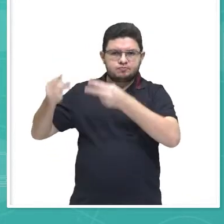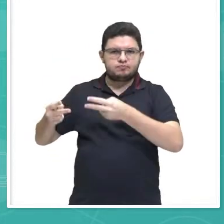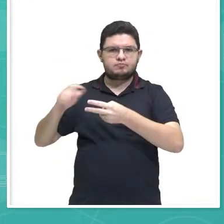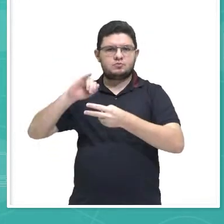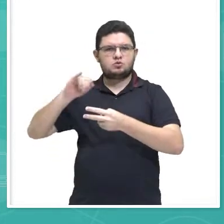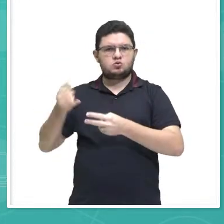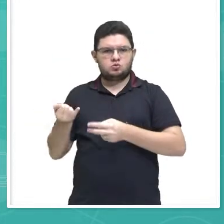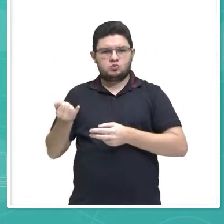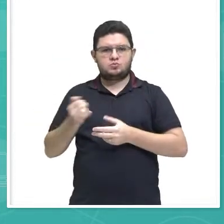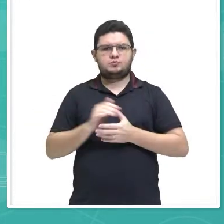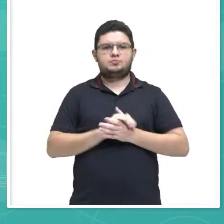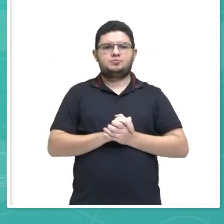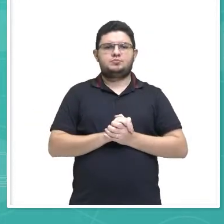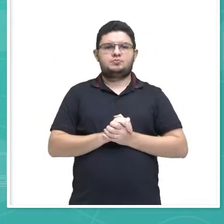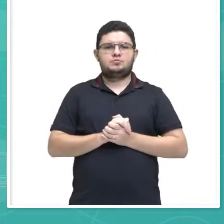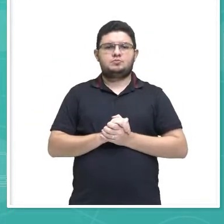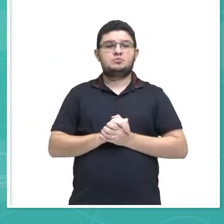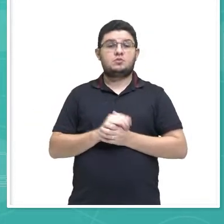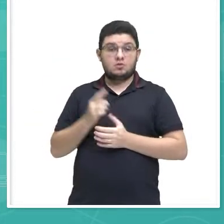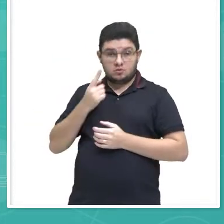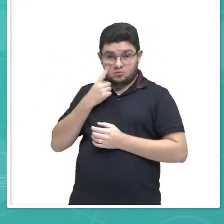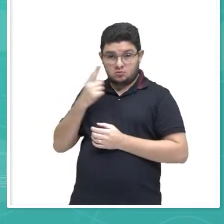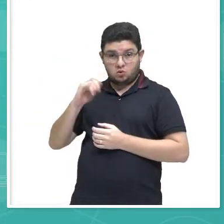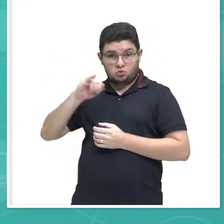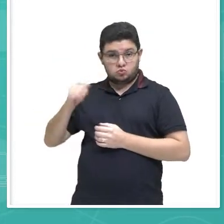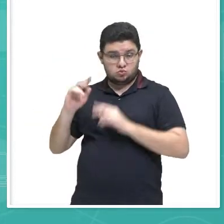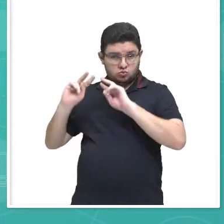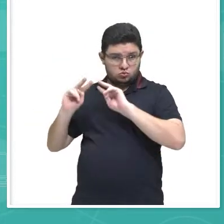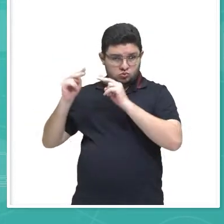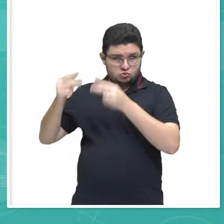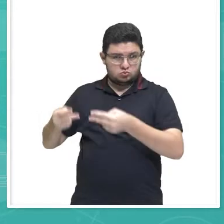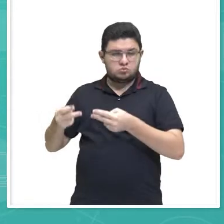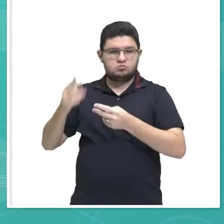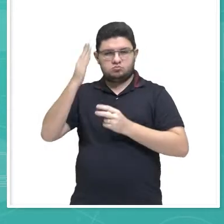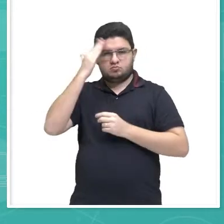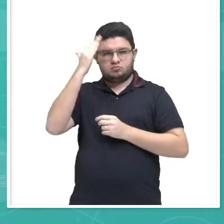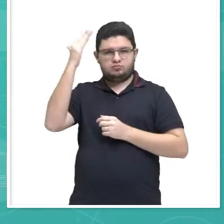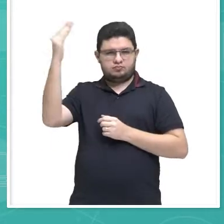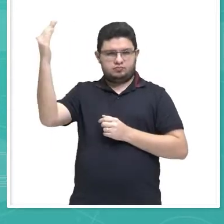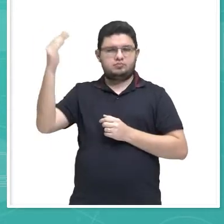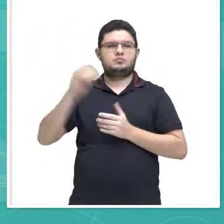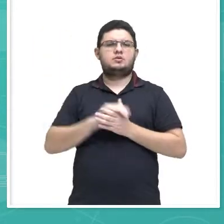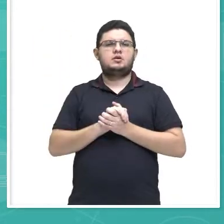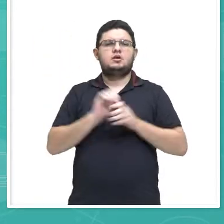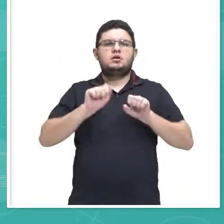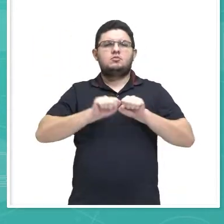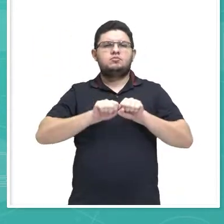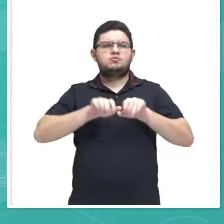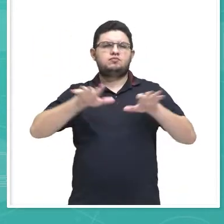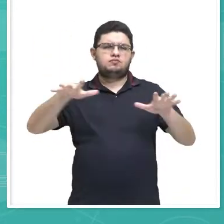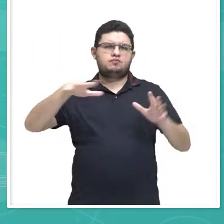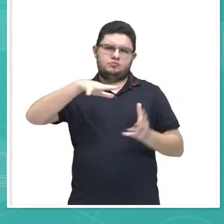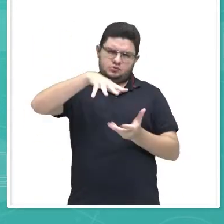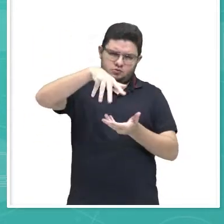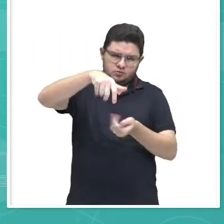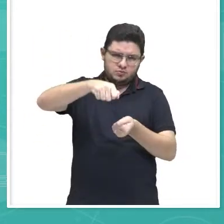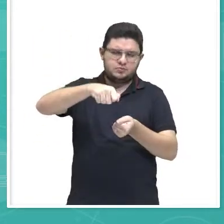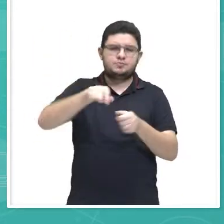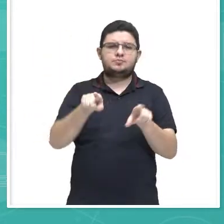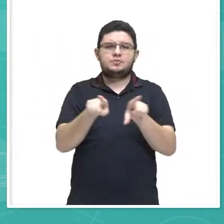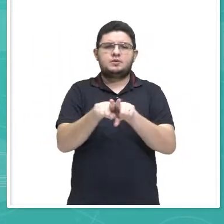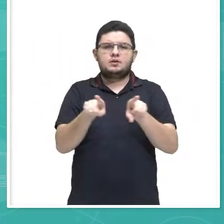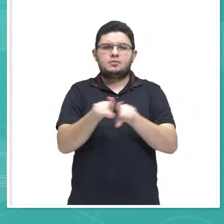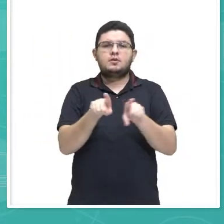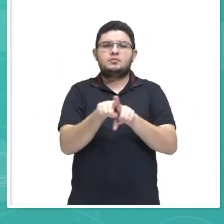judô? Essa arte marcial tão popularmente conhecida, difundida no mundo inteiro e que inclusive faz parte